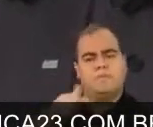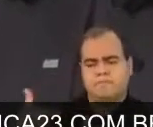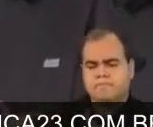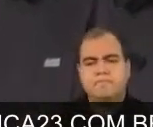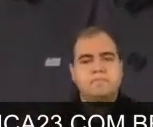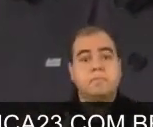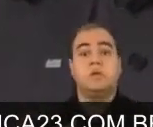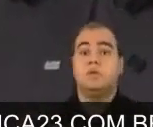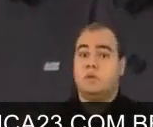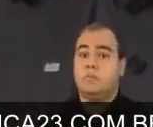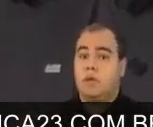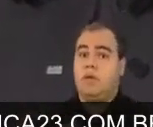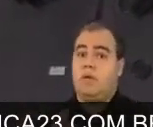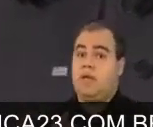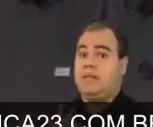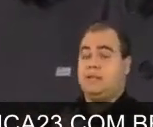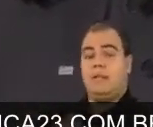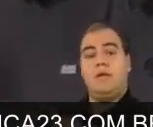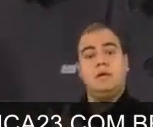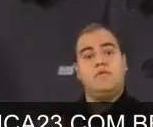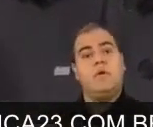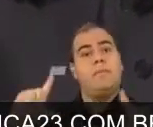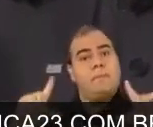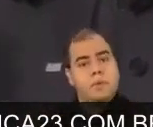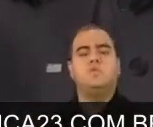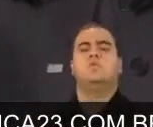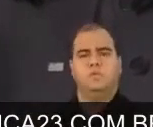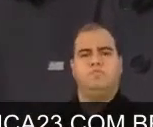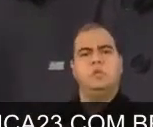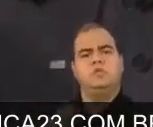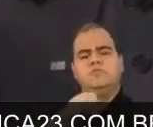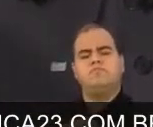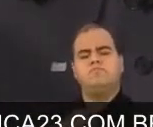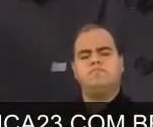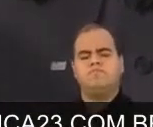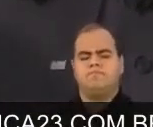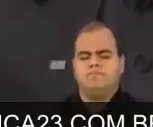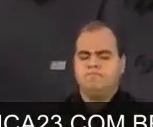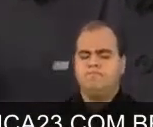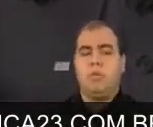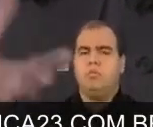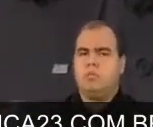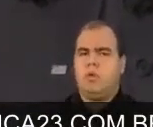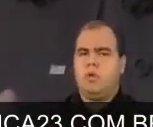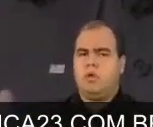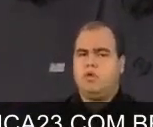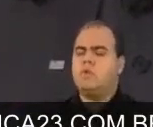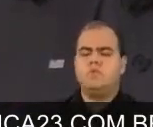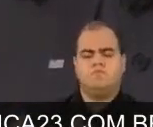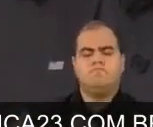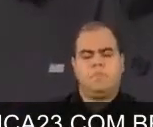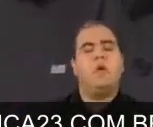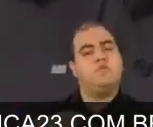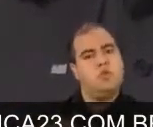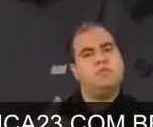vai baixar a tarifa? Então, essas coisas que a gente tem que botar na mesa de uma forma muito técnica. Você, poxa, isso vale muito a pena, vamos